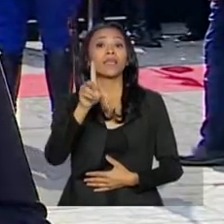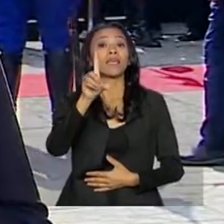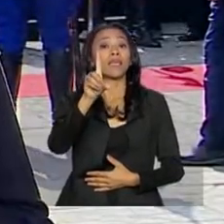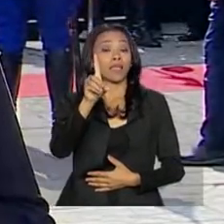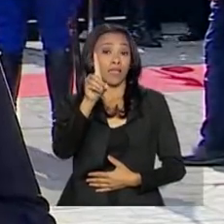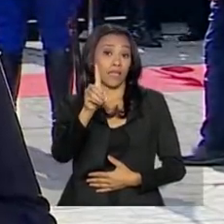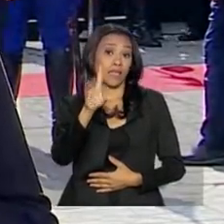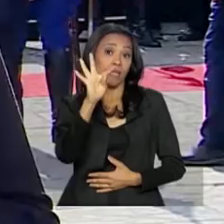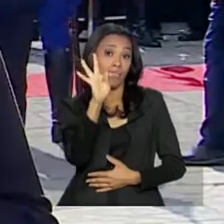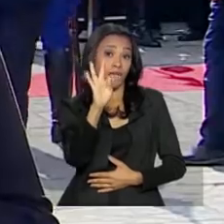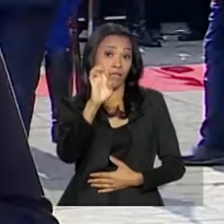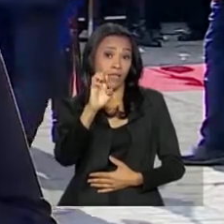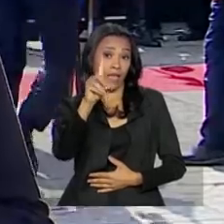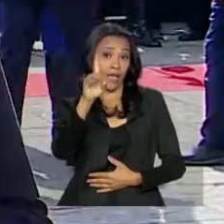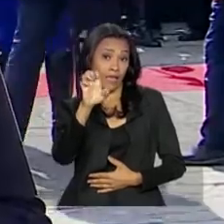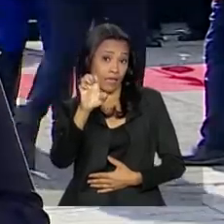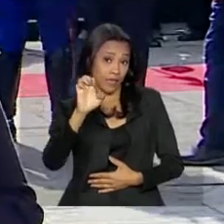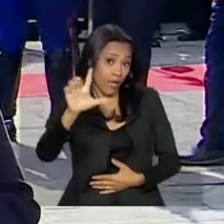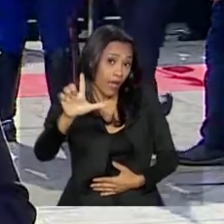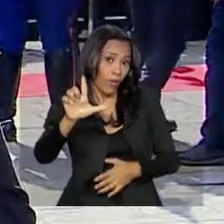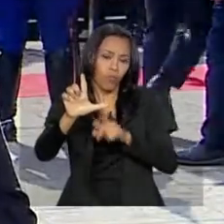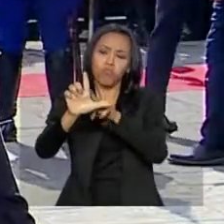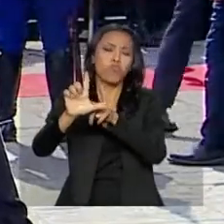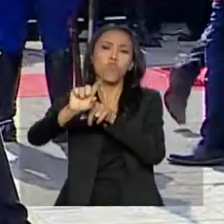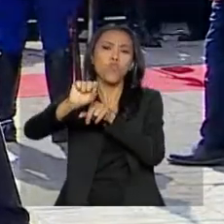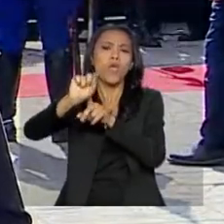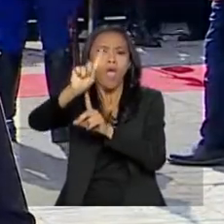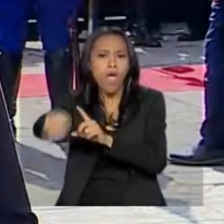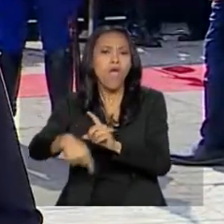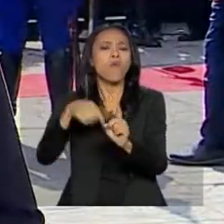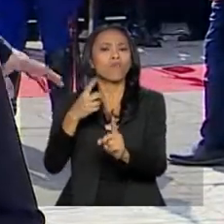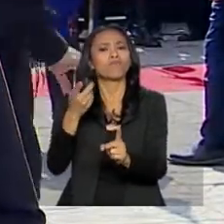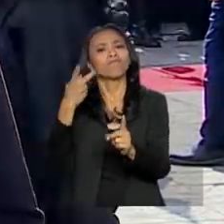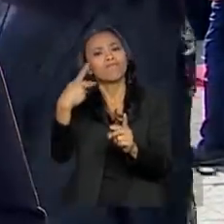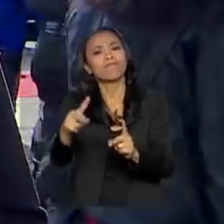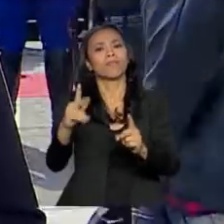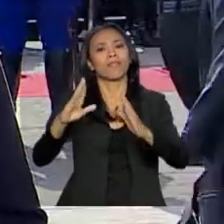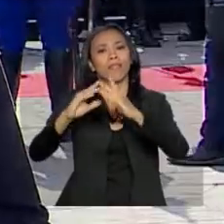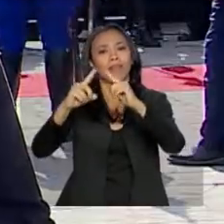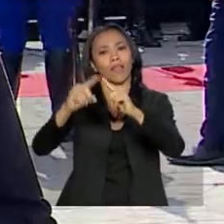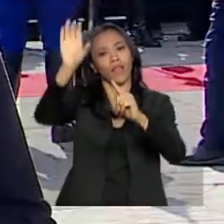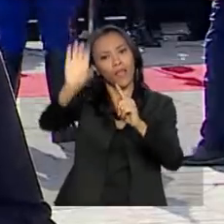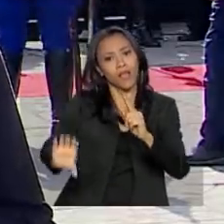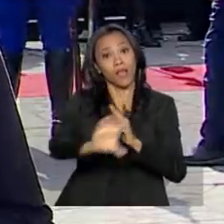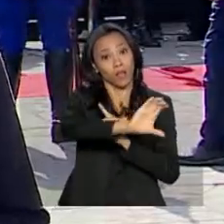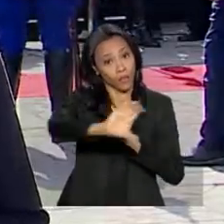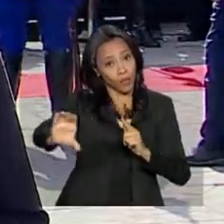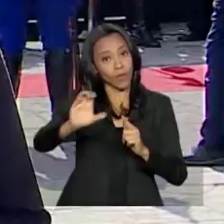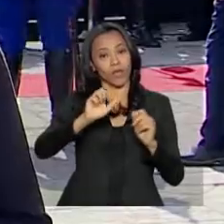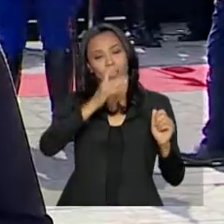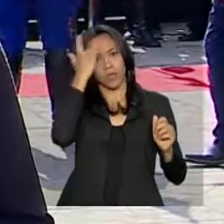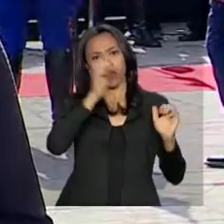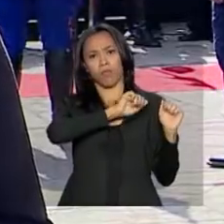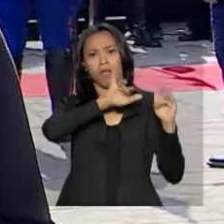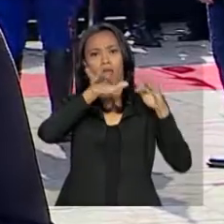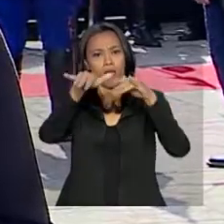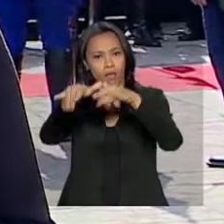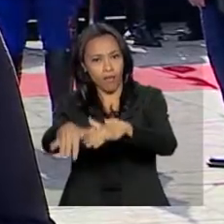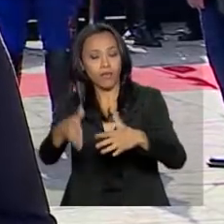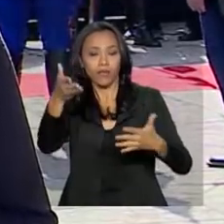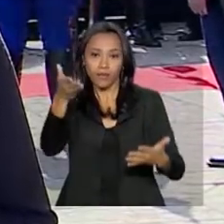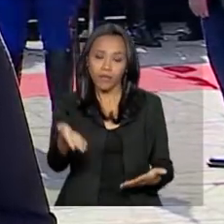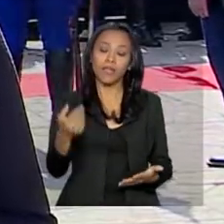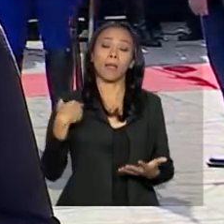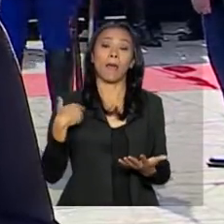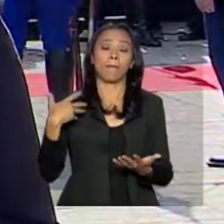solenidade Paraguaia exatamente uma uma solenidade da Igreja Católica exatamente que faz parte dessa cerimônia de posse do novo presidente